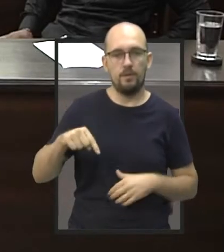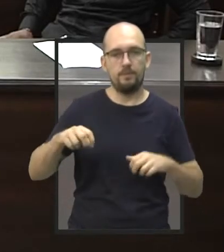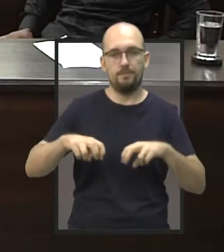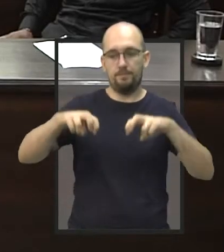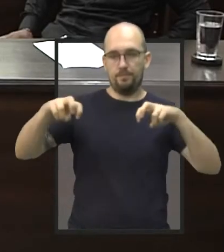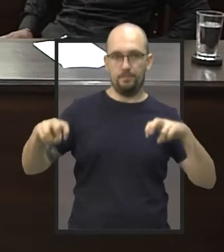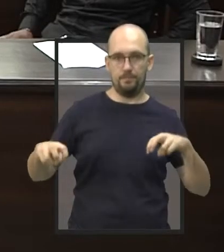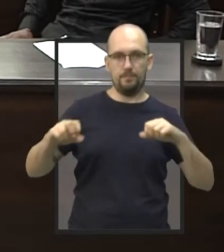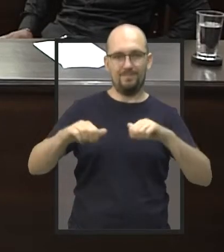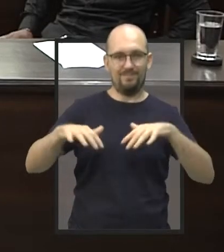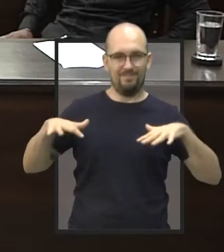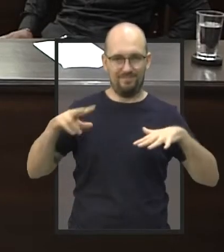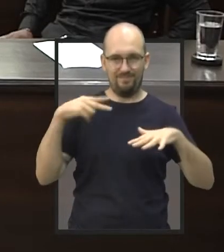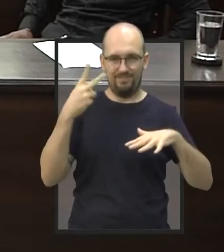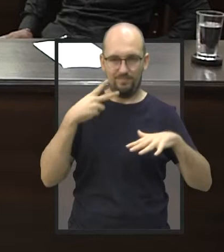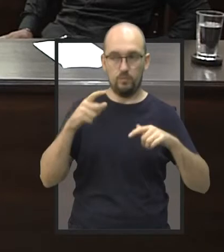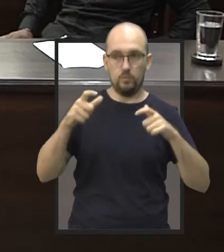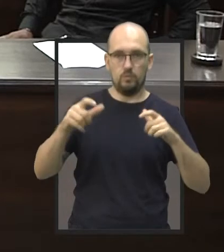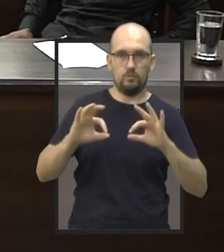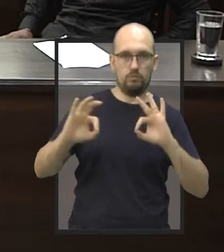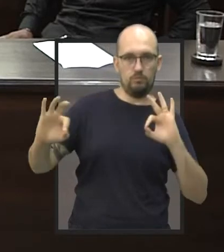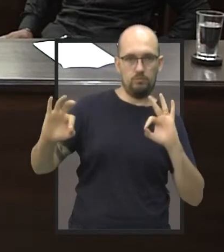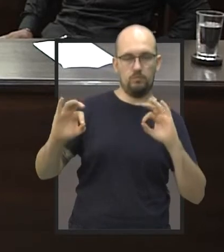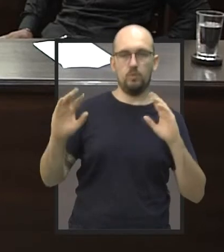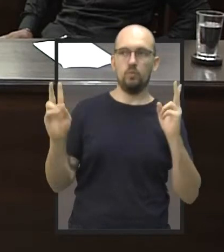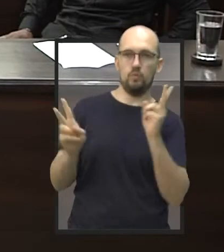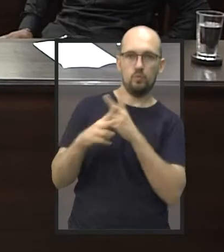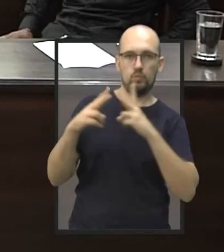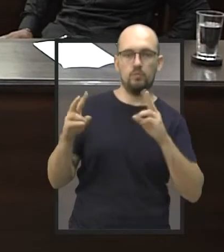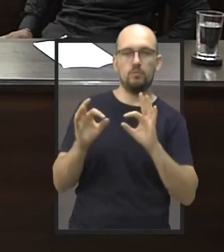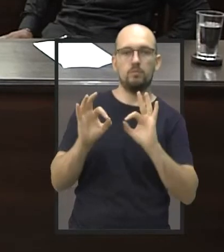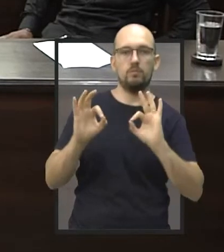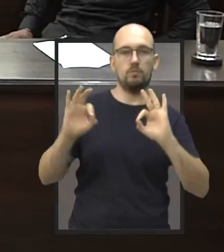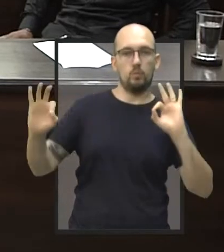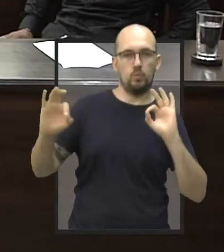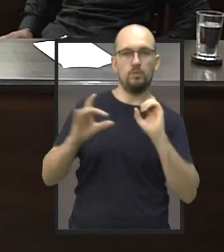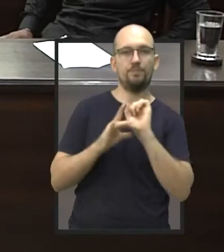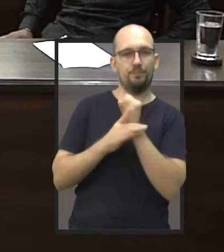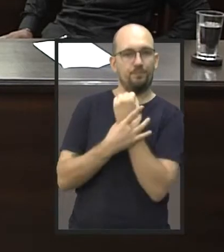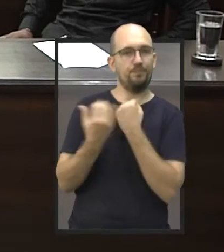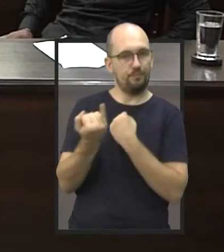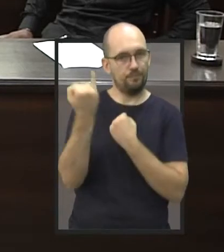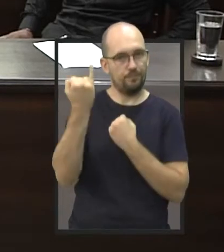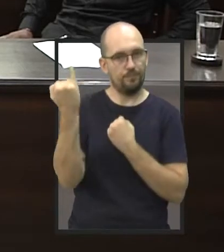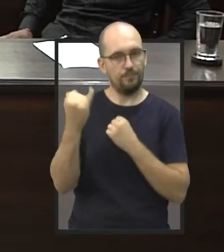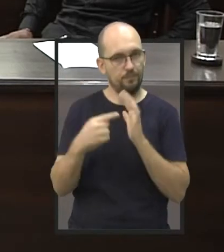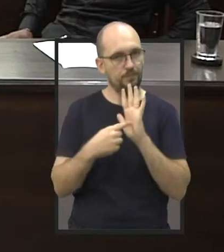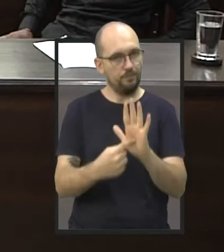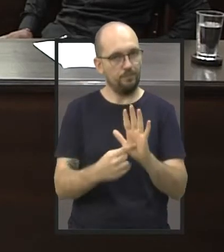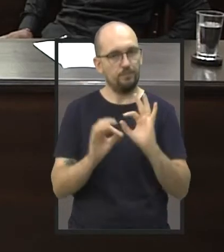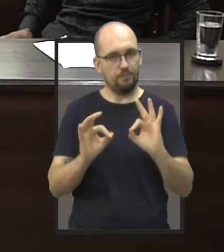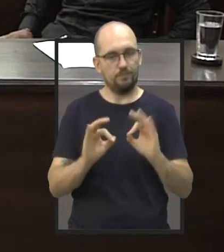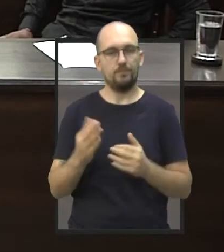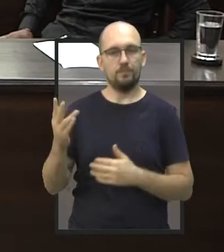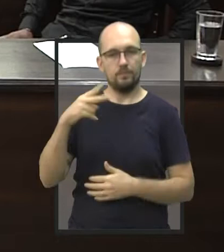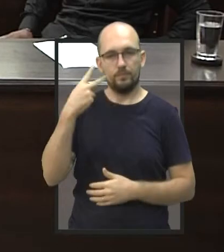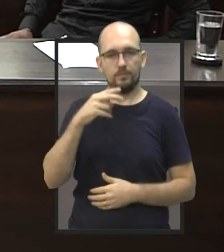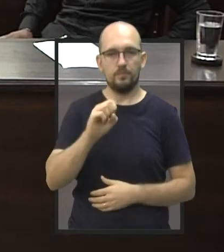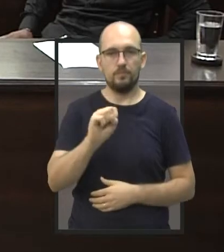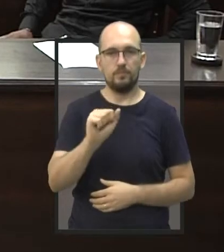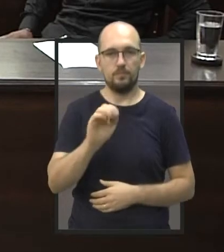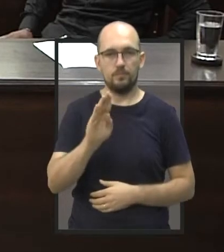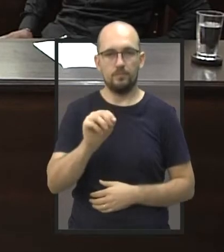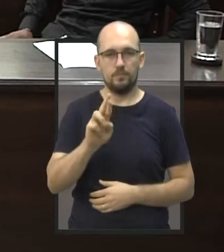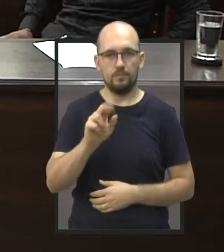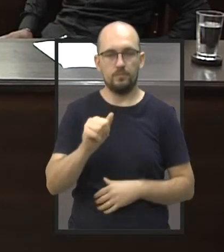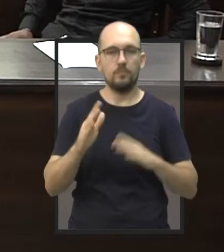do Poder Legislativo, local amplo, arejado e a uma distância segura, é sempre importante reforçar, o vereador Sabará,